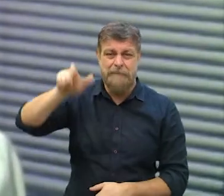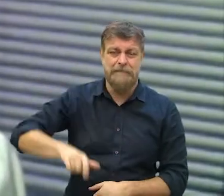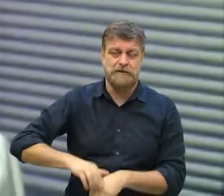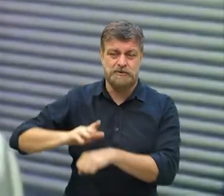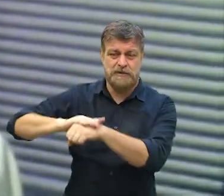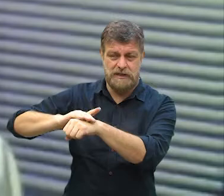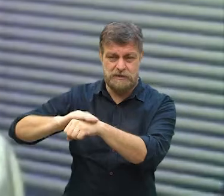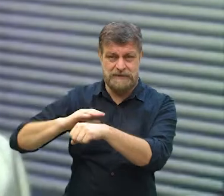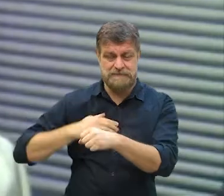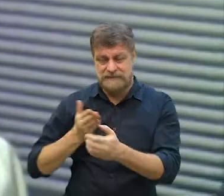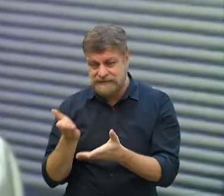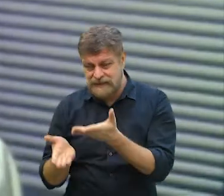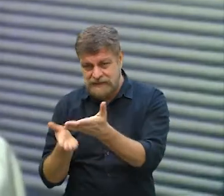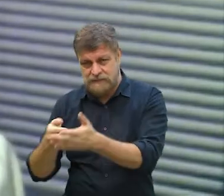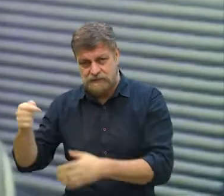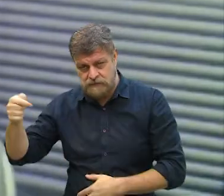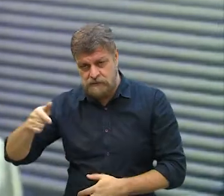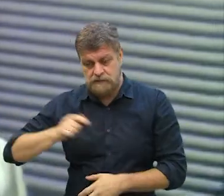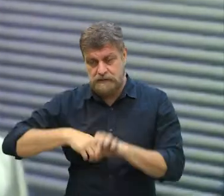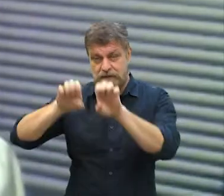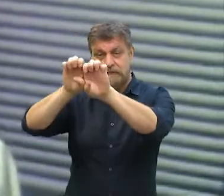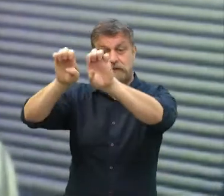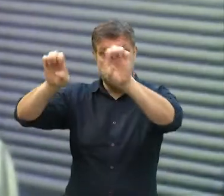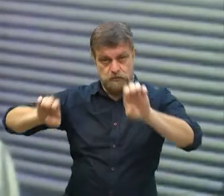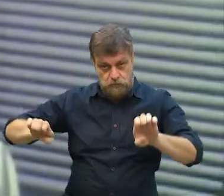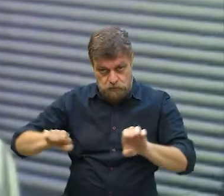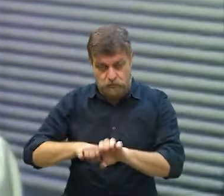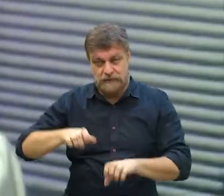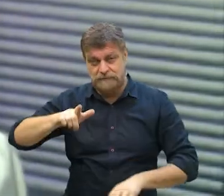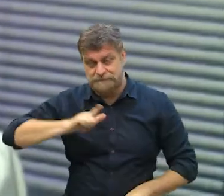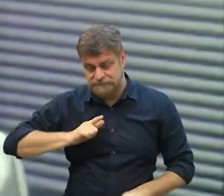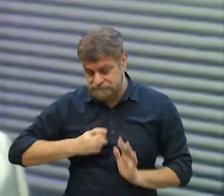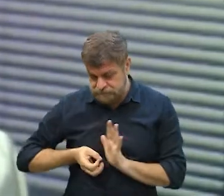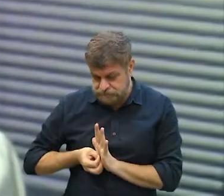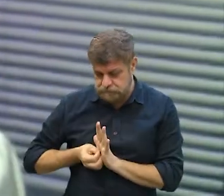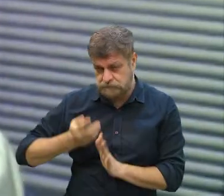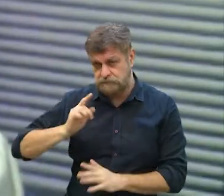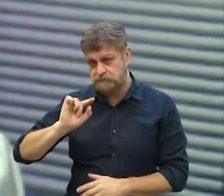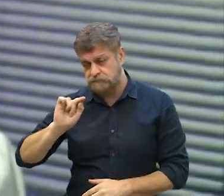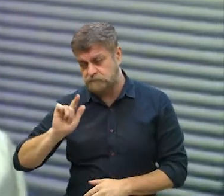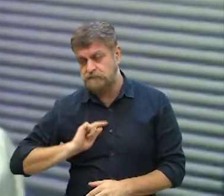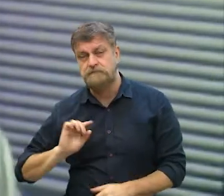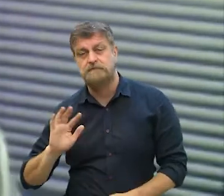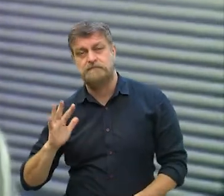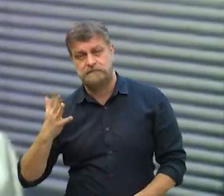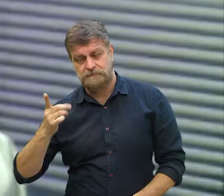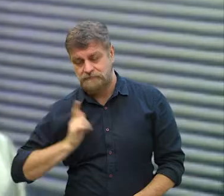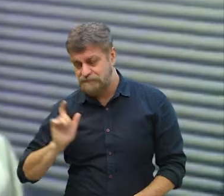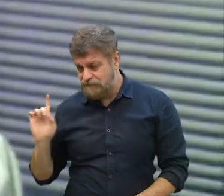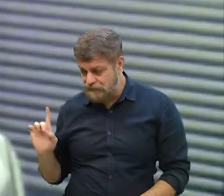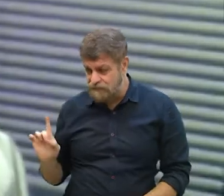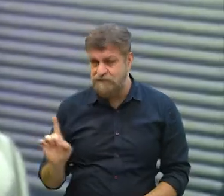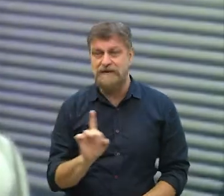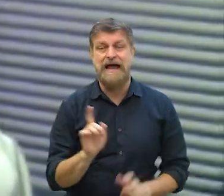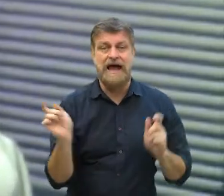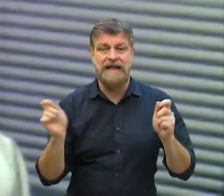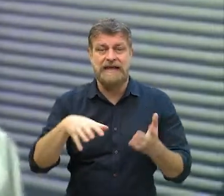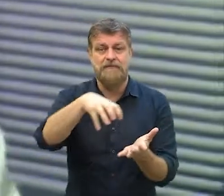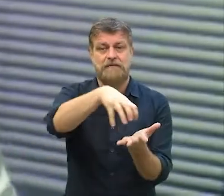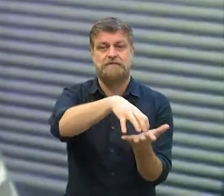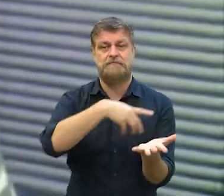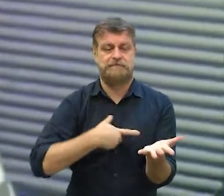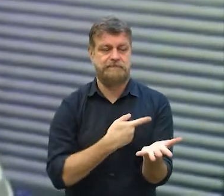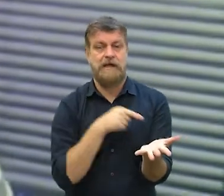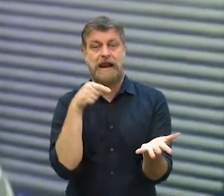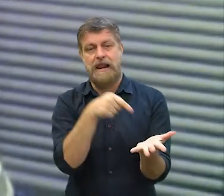casos diagnosticados para fazermos o tratamento. Lá nós temos toda a estrutura para isso. Mas muitas vezes acabam chegando casos que poderiam estar